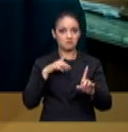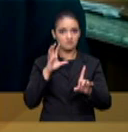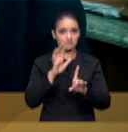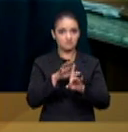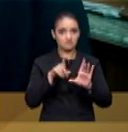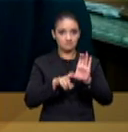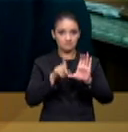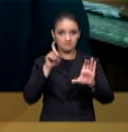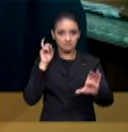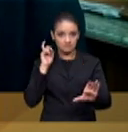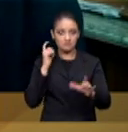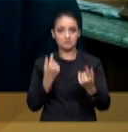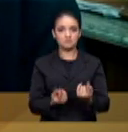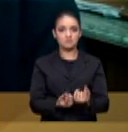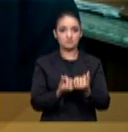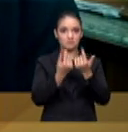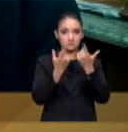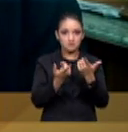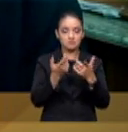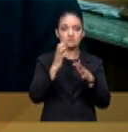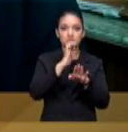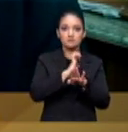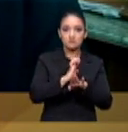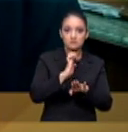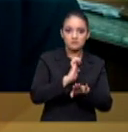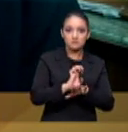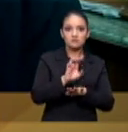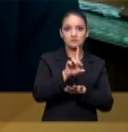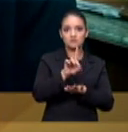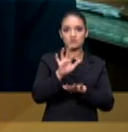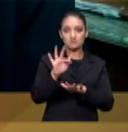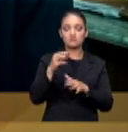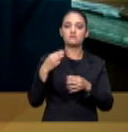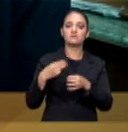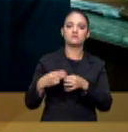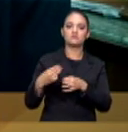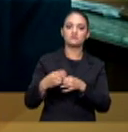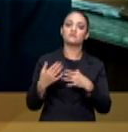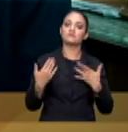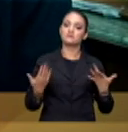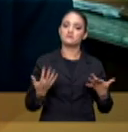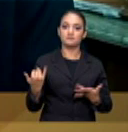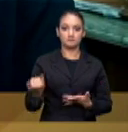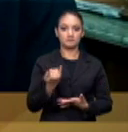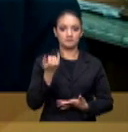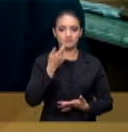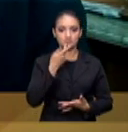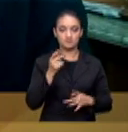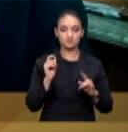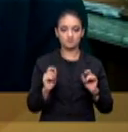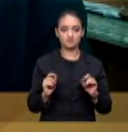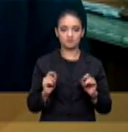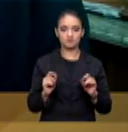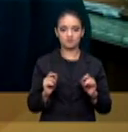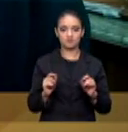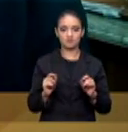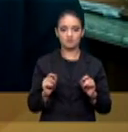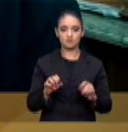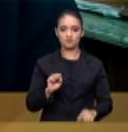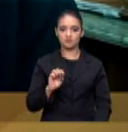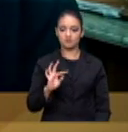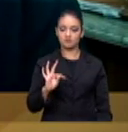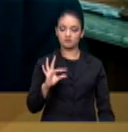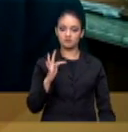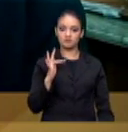dos entes da federação. Cumpre assentar, portanto, a competência do